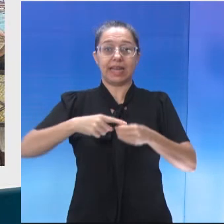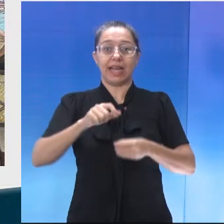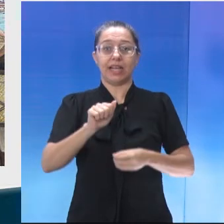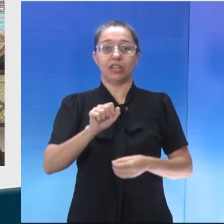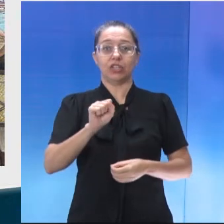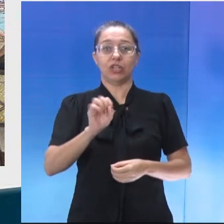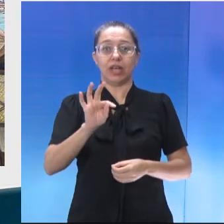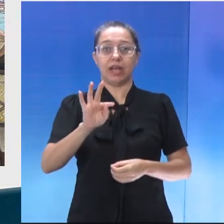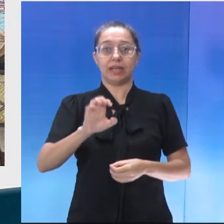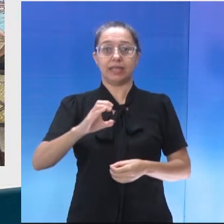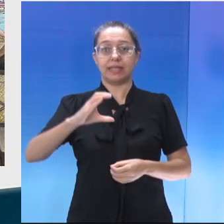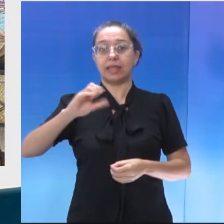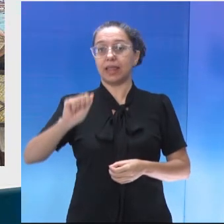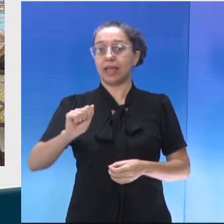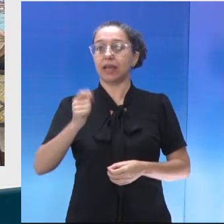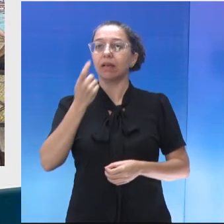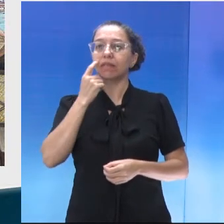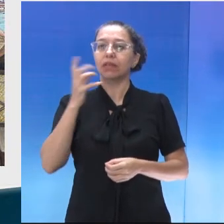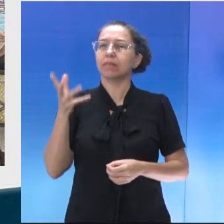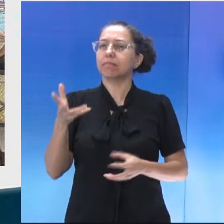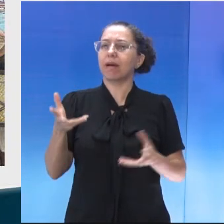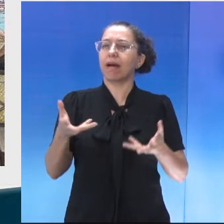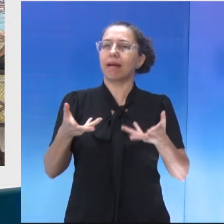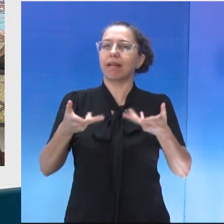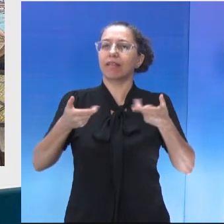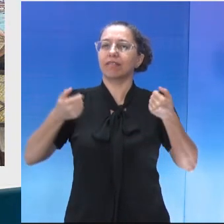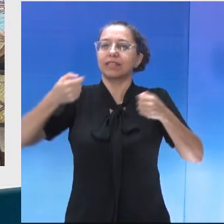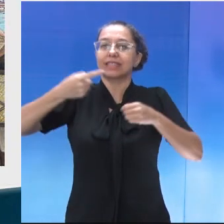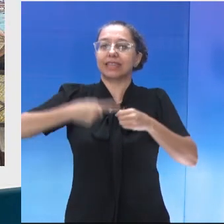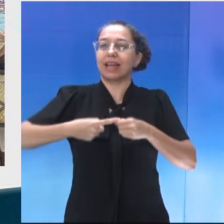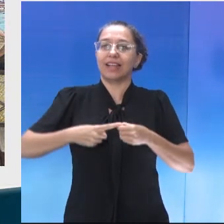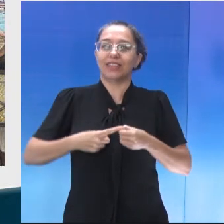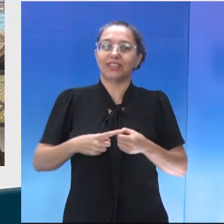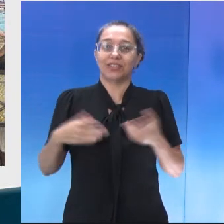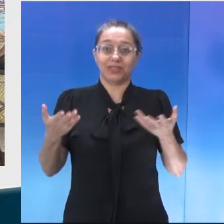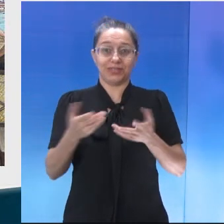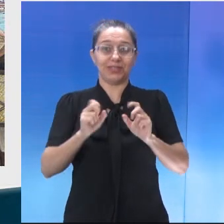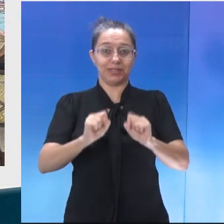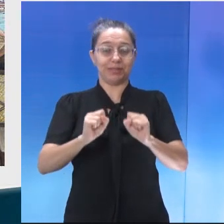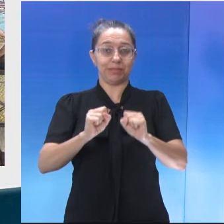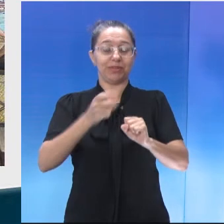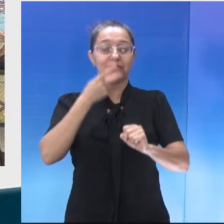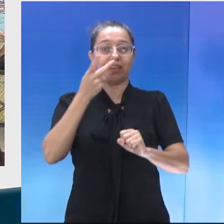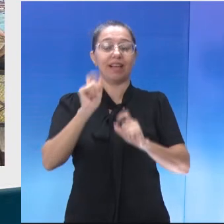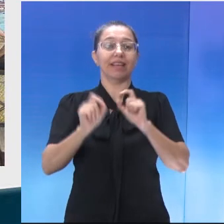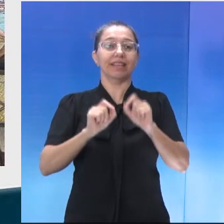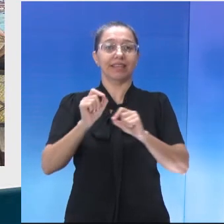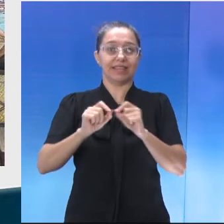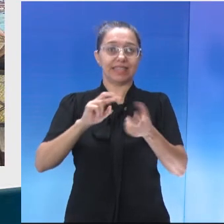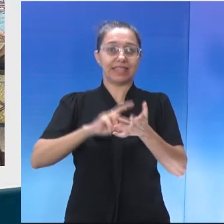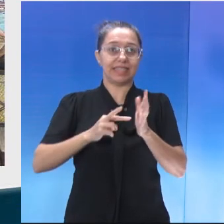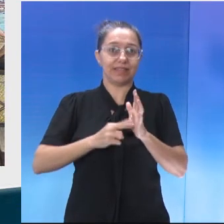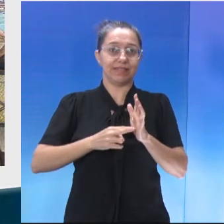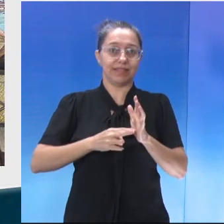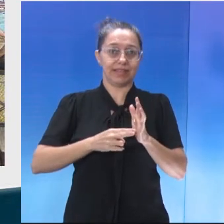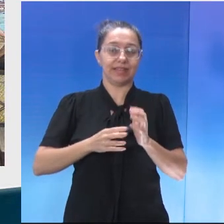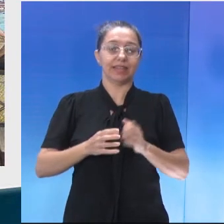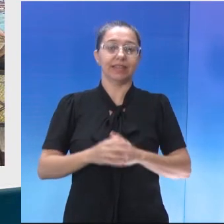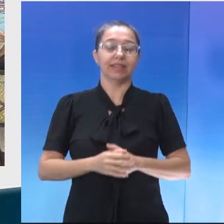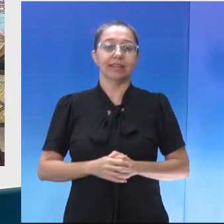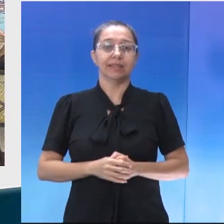nessa maravilha de cidade? É uma cidade que hoje nós podemos dizer que essas cidades do passado,